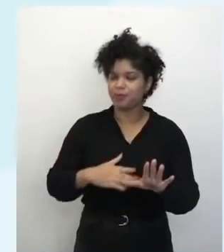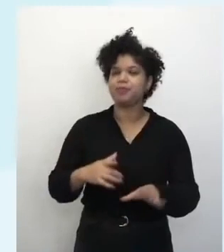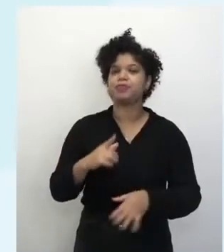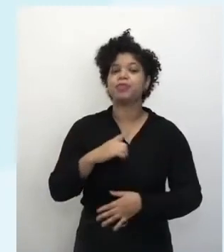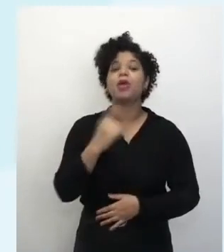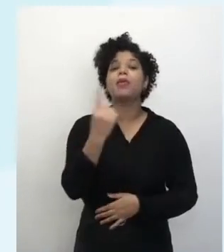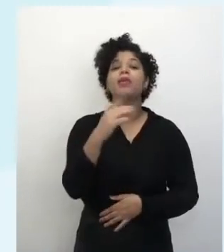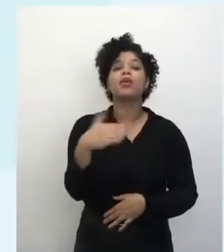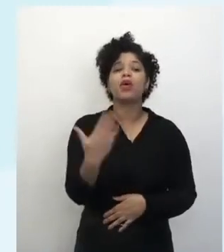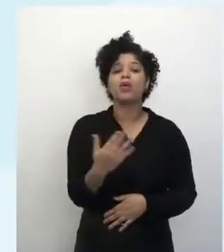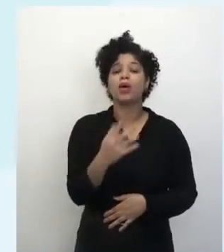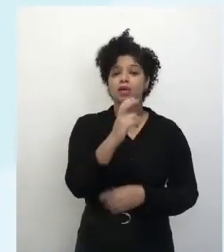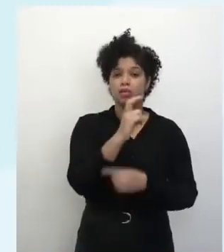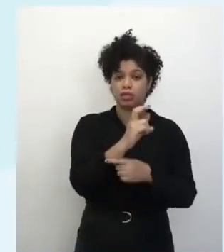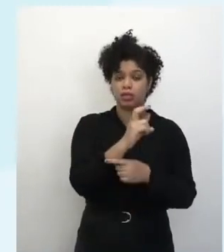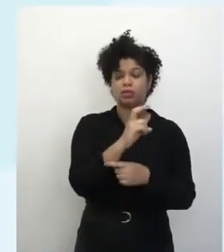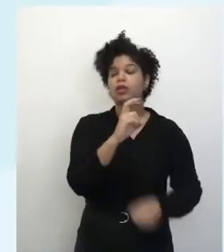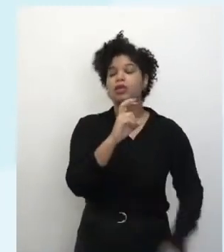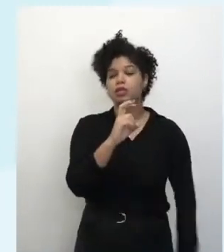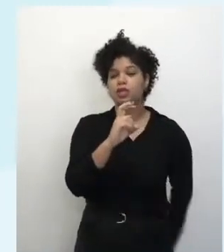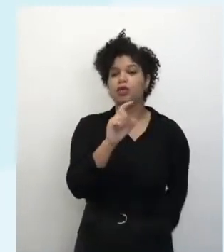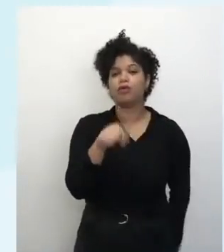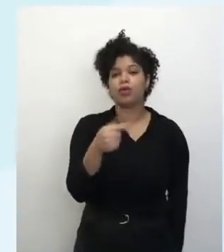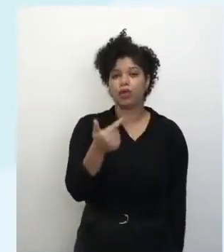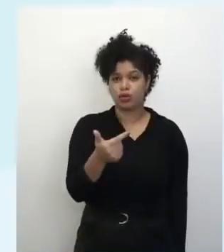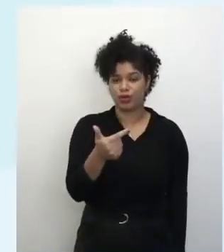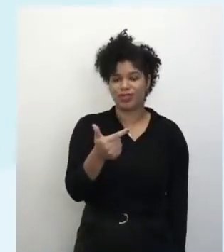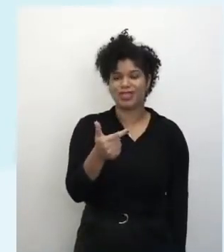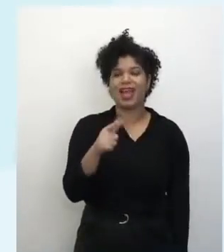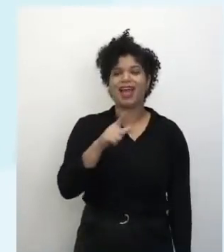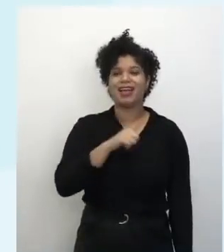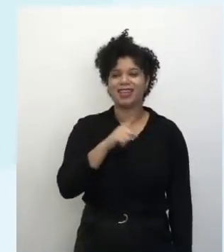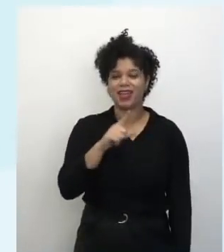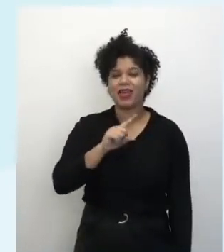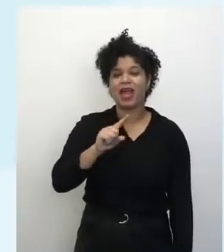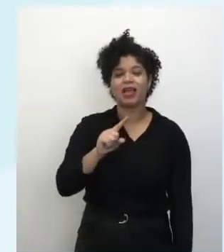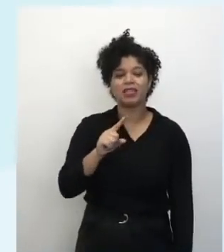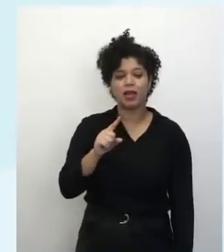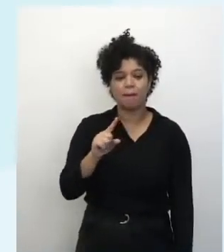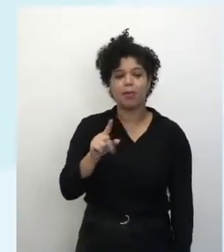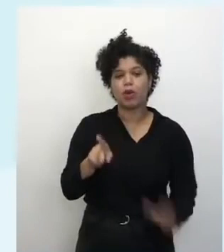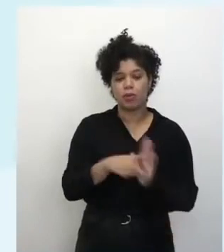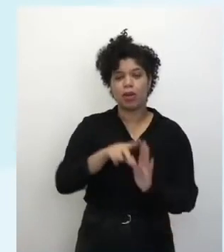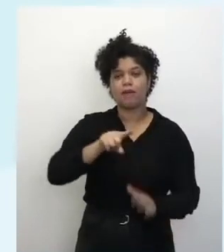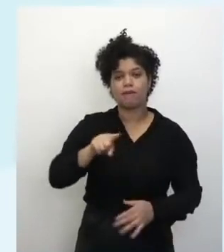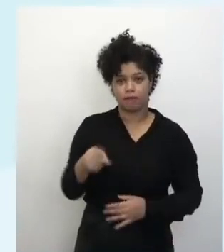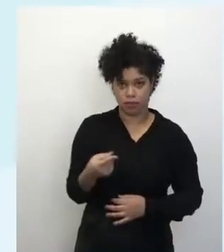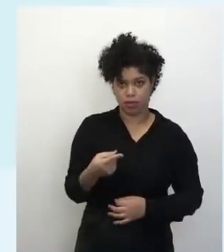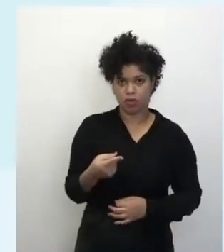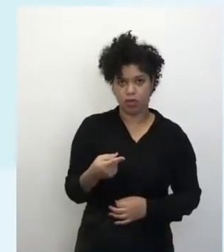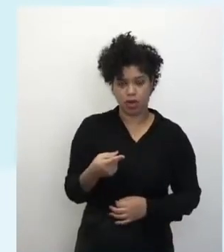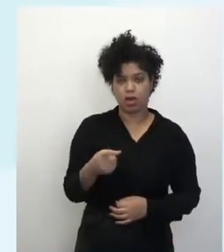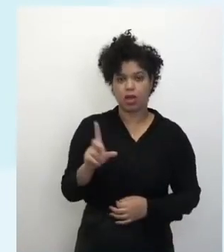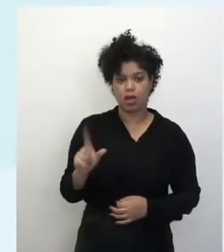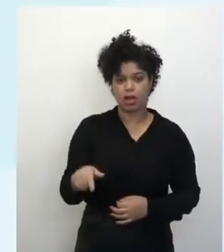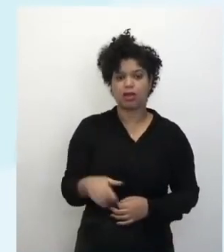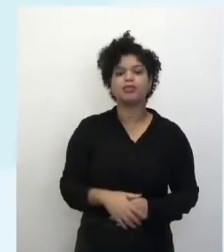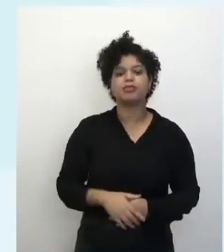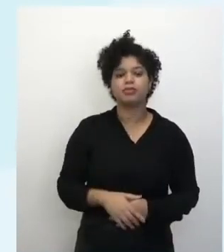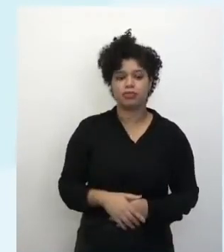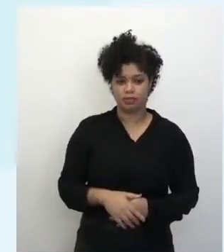aí... 5,2, isso é um decimal exato. Os decimais exatos são racionais. Então, vou marcar ele circuladinho